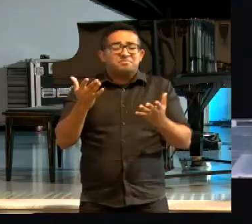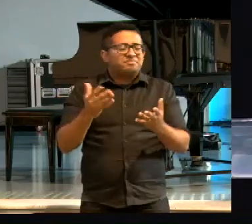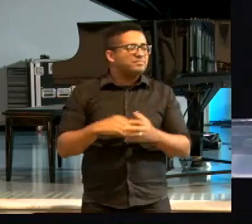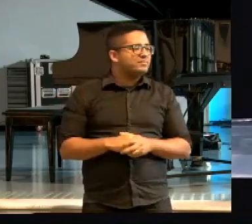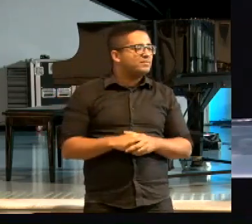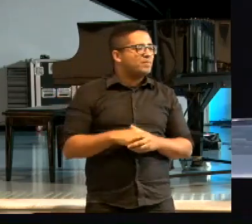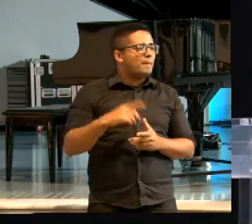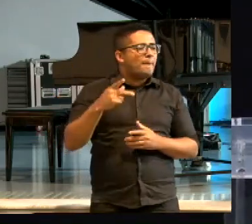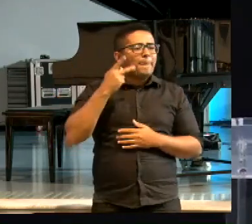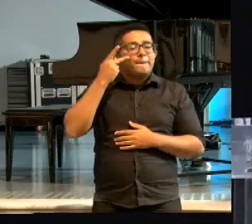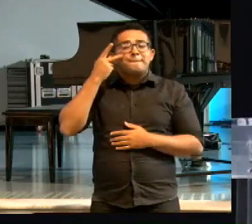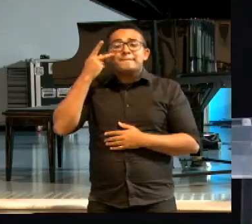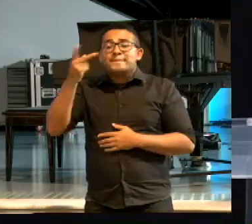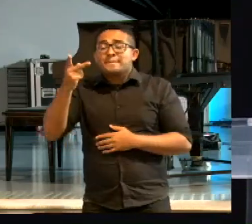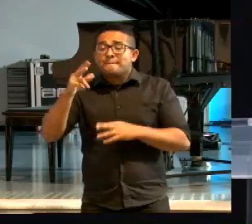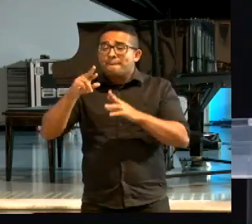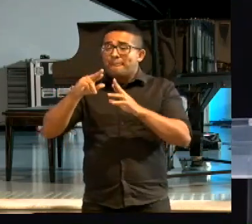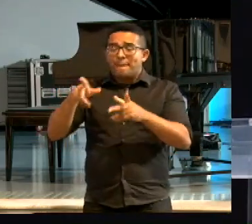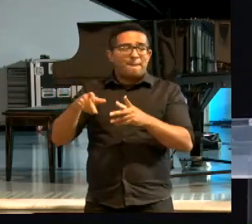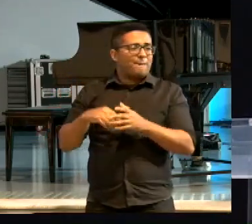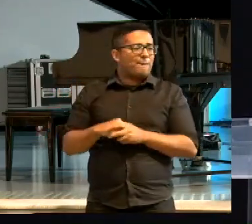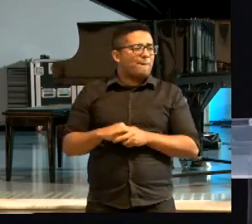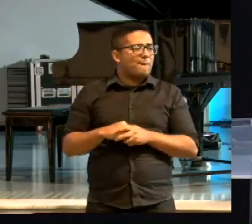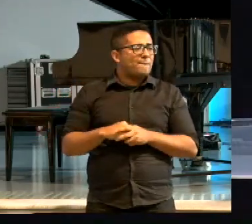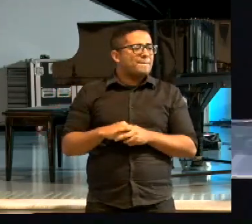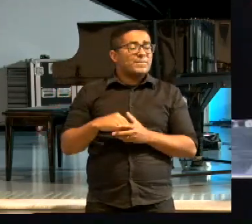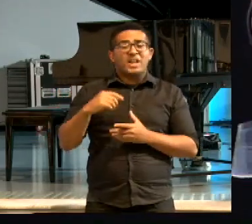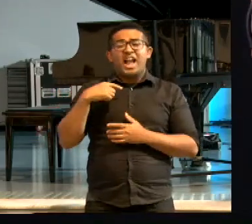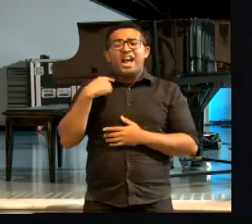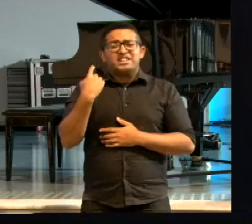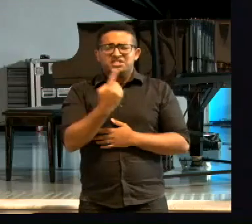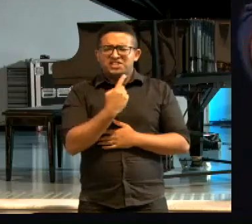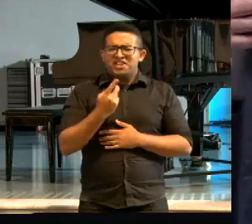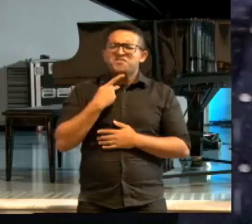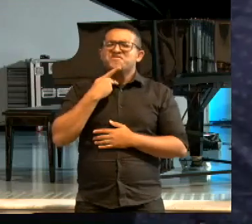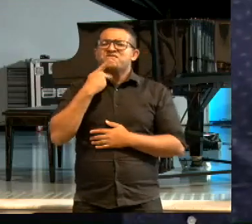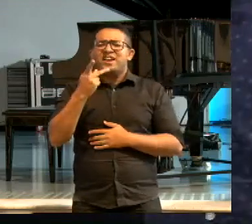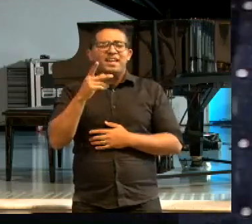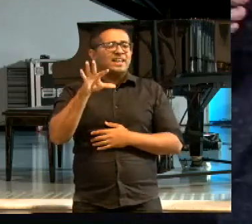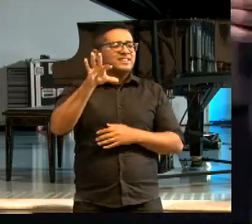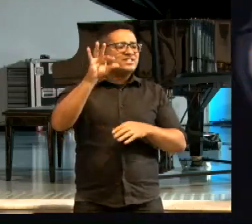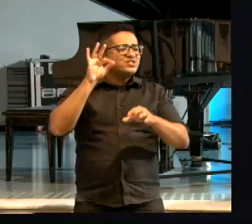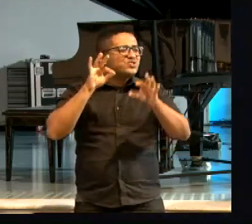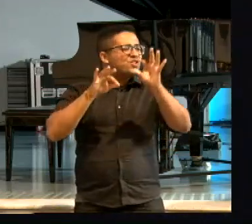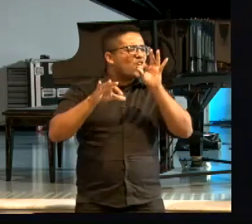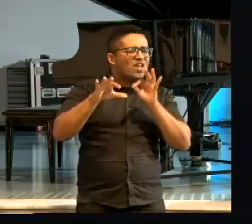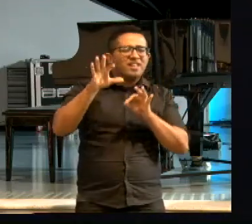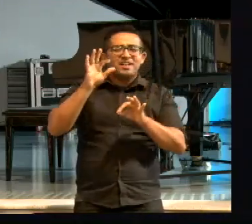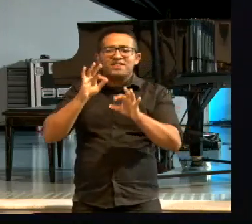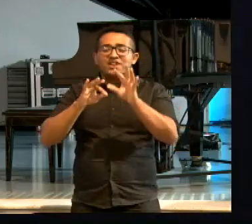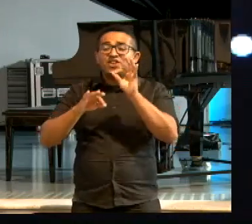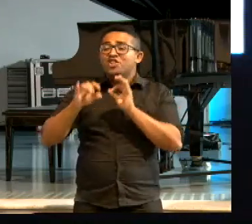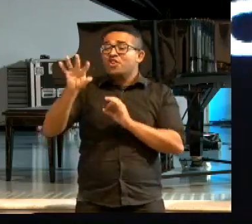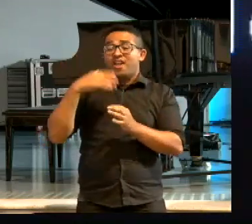de departamentalização, a gente vai se tornando seletivo só para o que a gente acredita ser importante